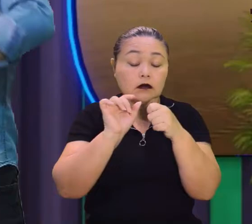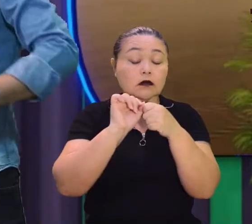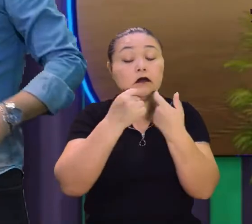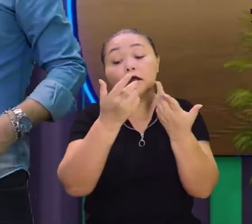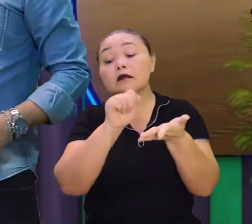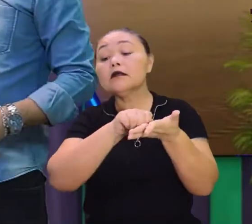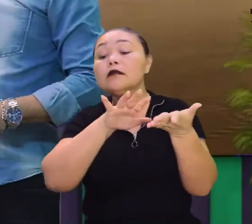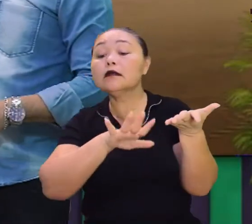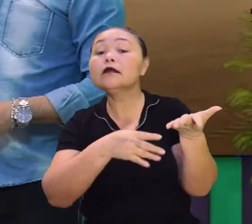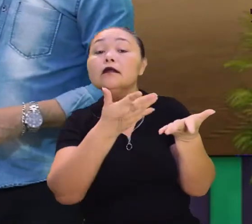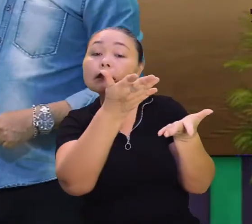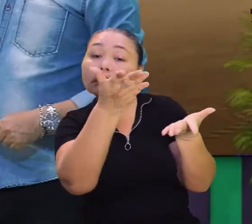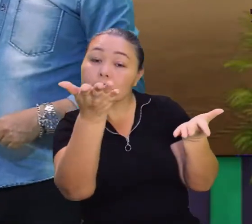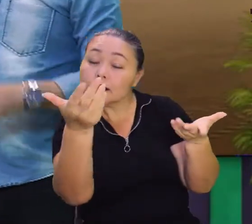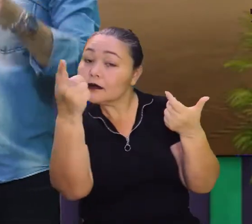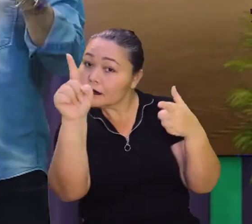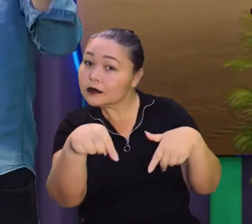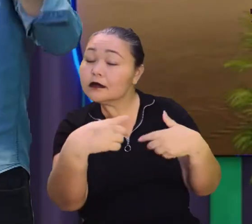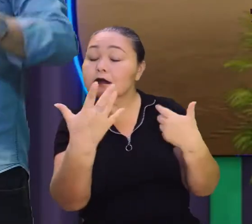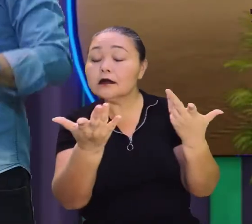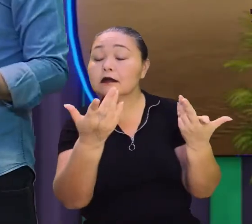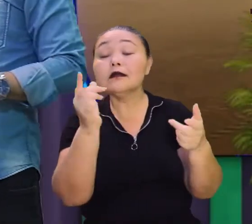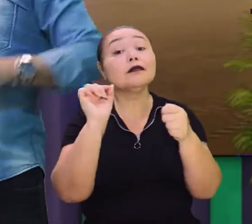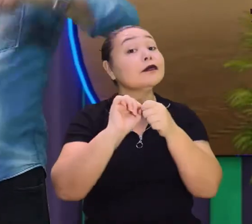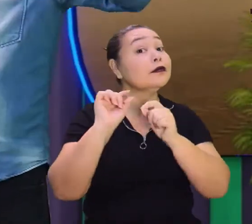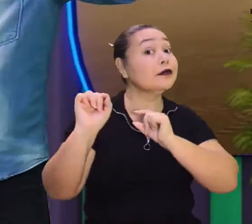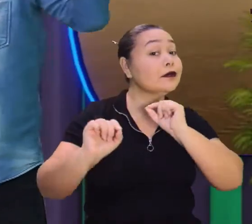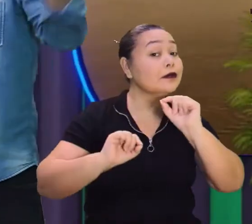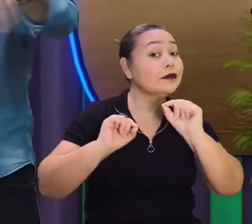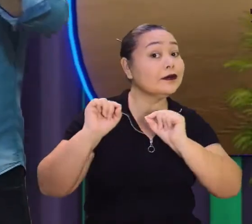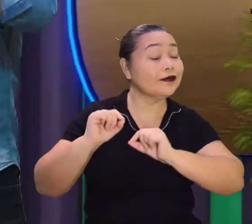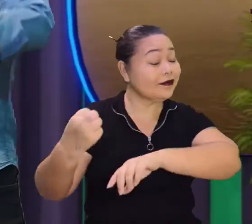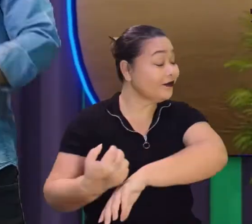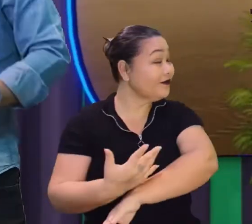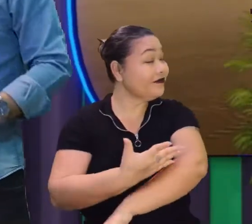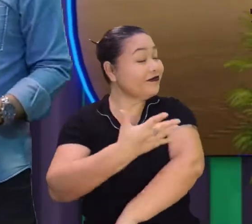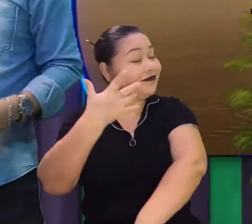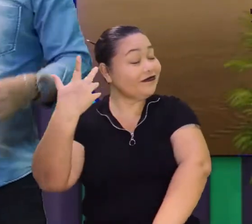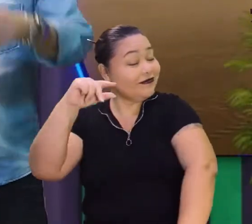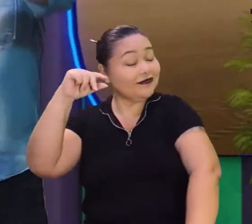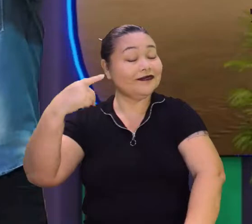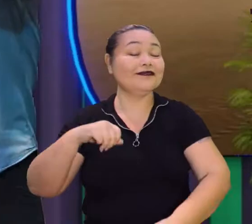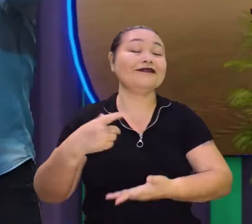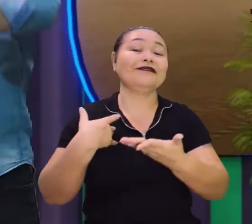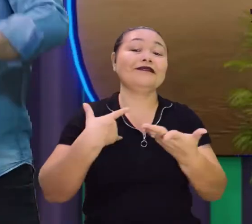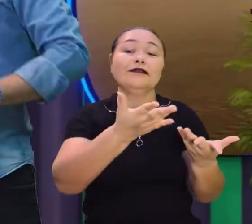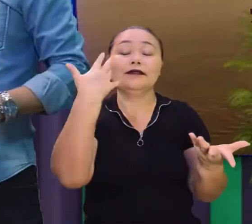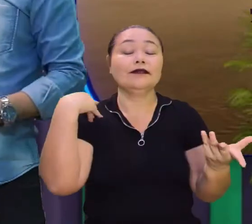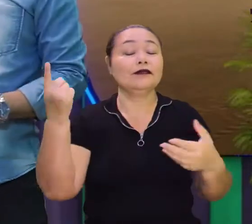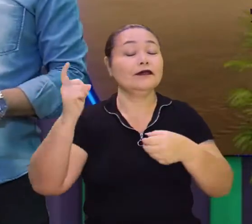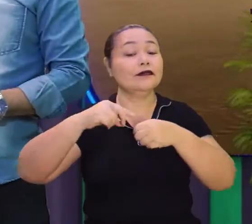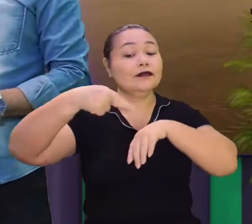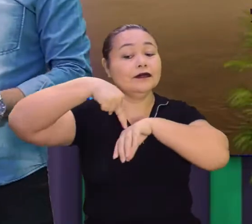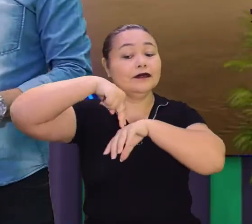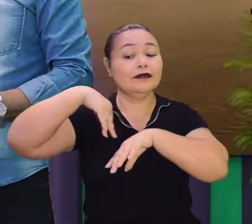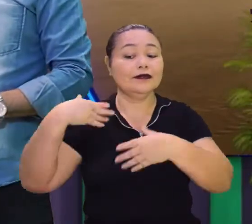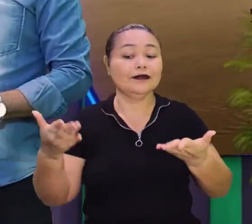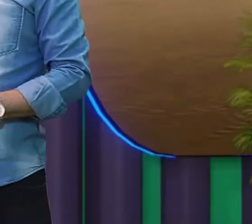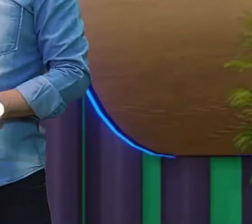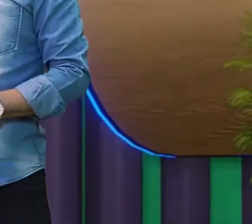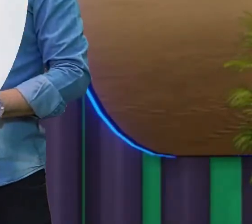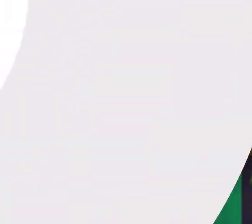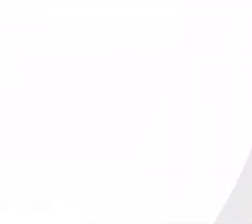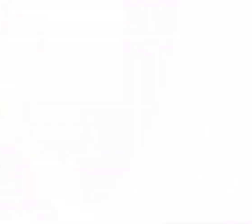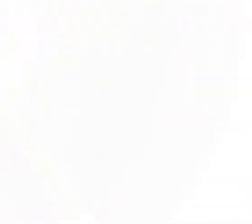com a sua atividade, não é isso, Rogério? É isso. Aí vamos fazer o que agora? Arrepiar. Arrepiar Vamos lá. Exercício. Daqui a pouco a gente volta. Agora.